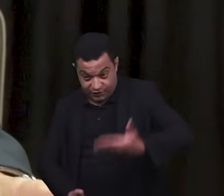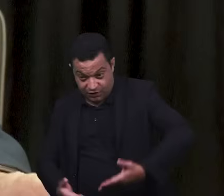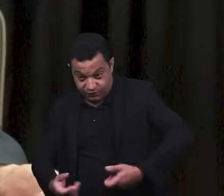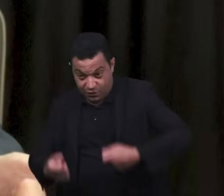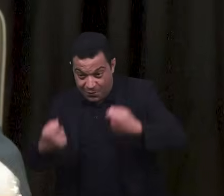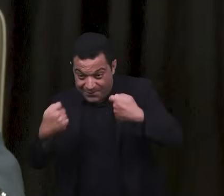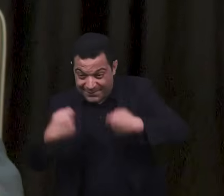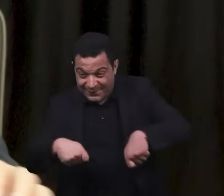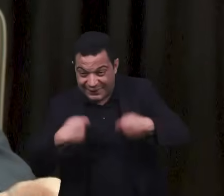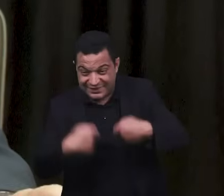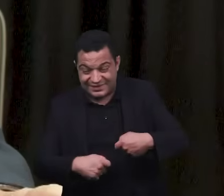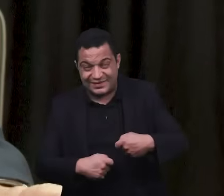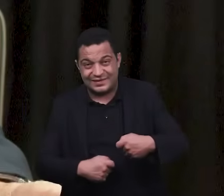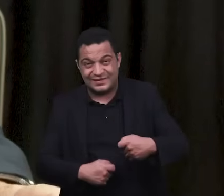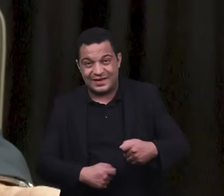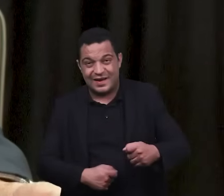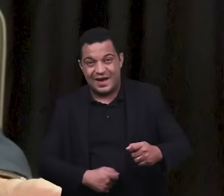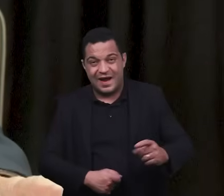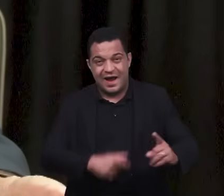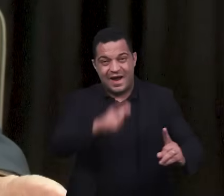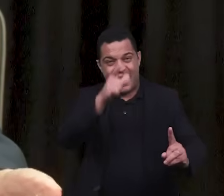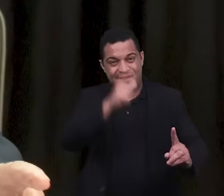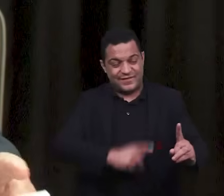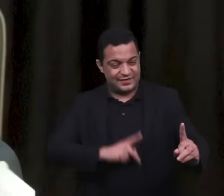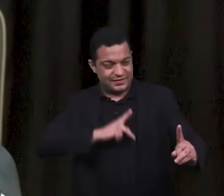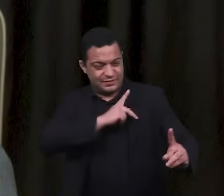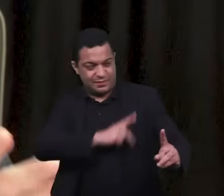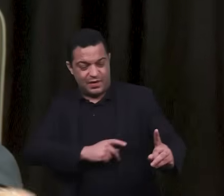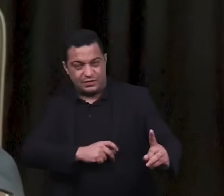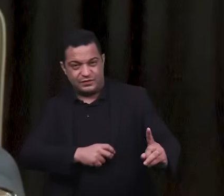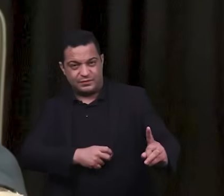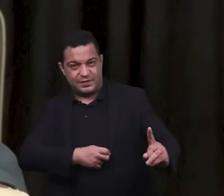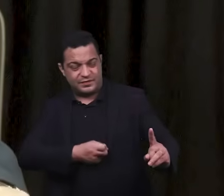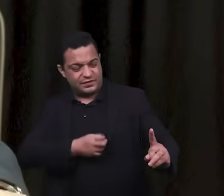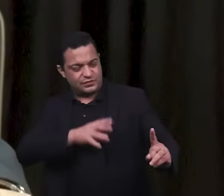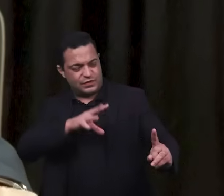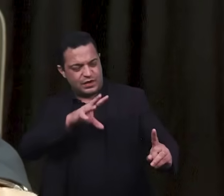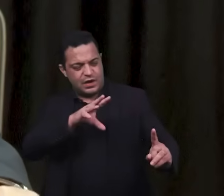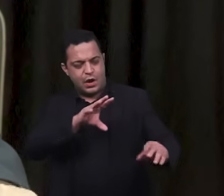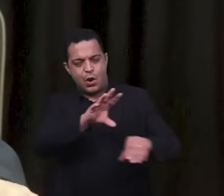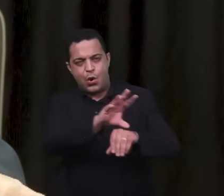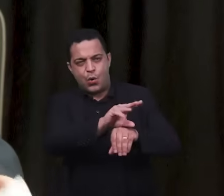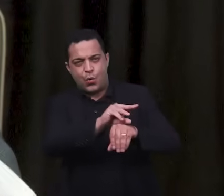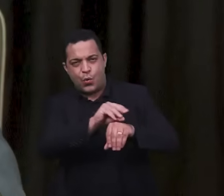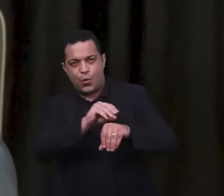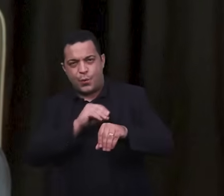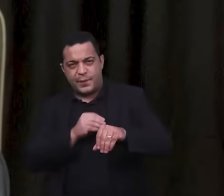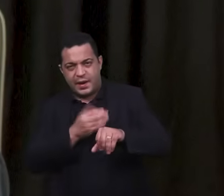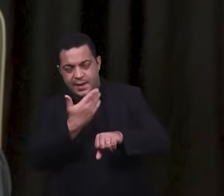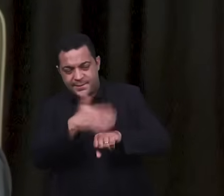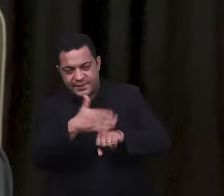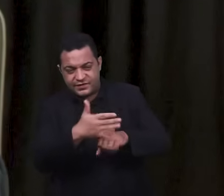os exemplos que ele deu. Olha que coisa, aquilo que de mim aprendestes e vistes,